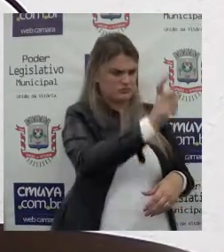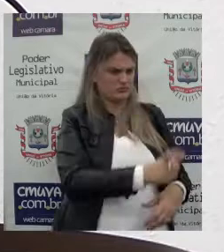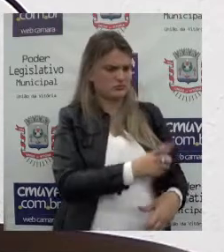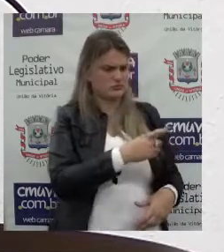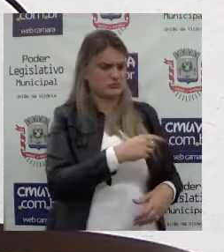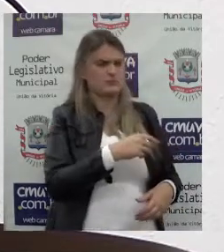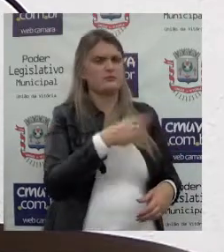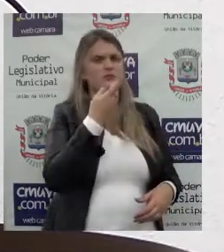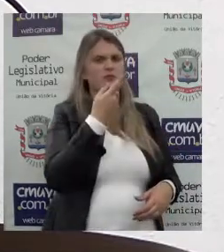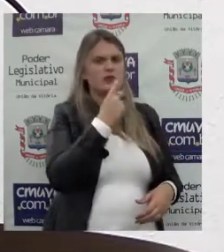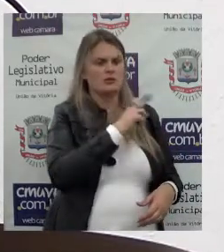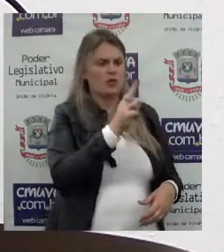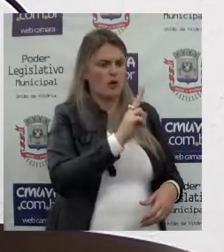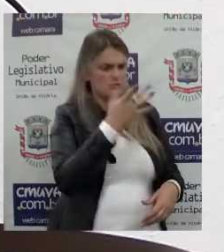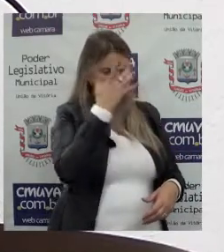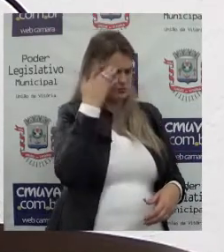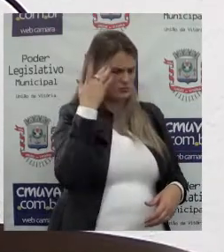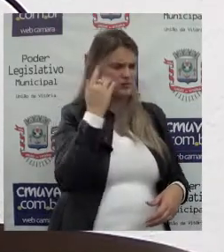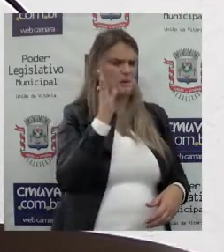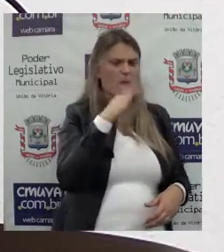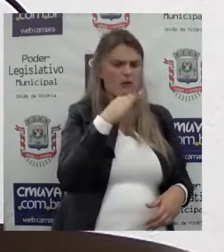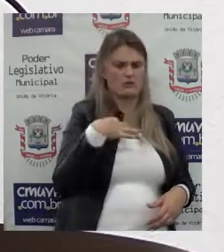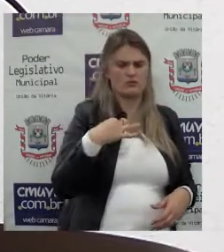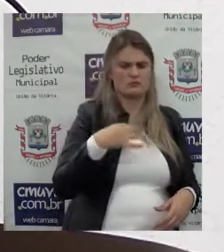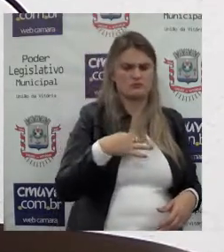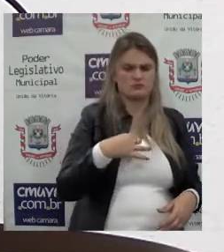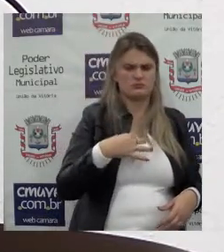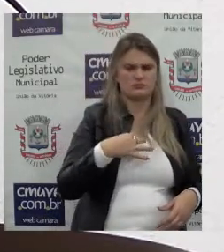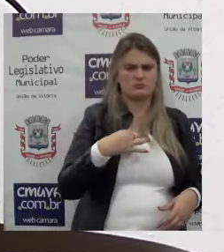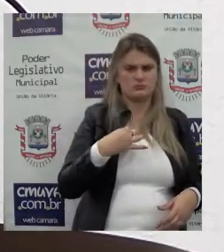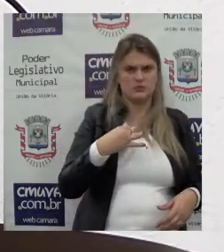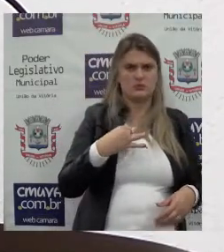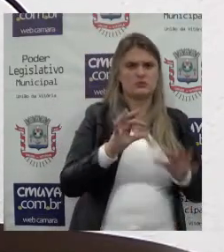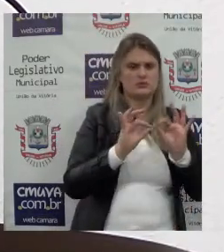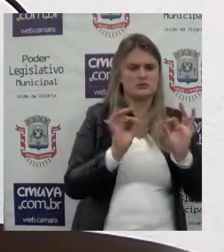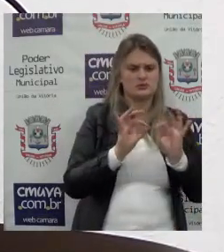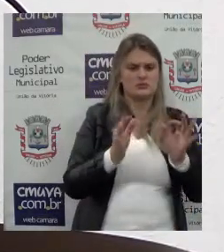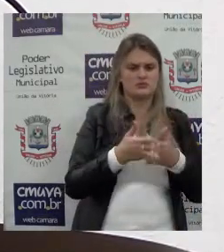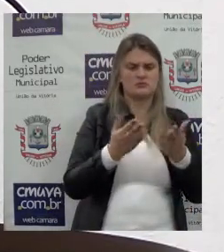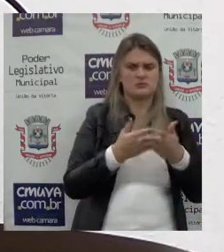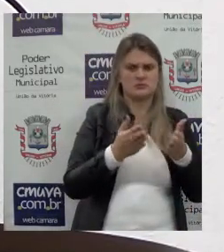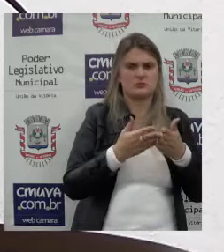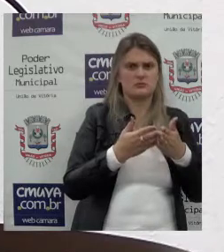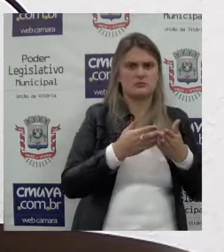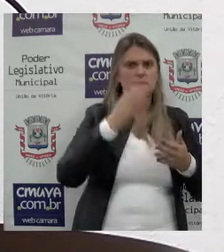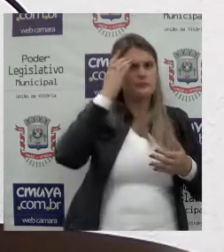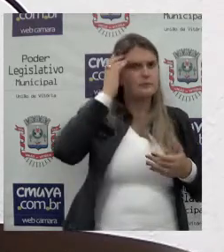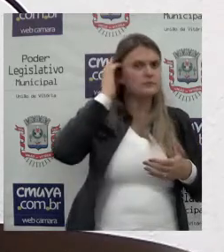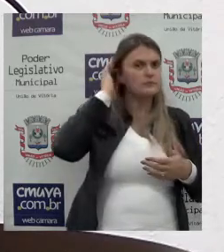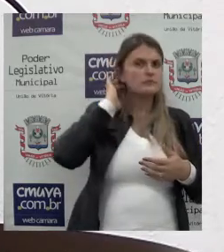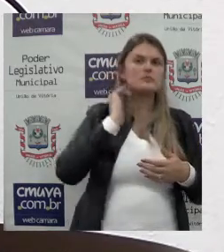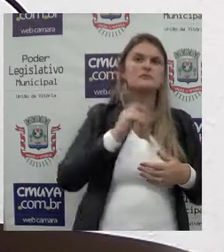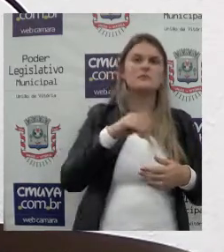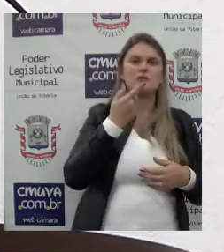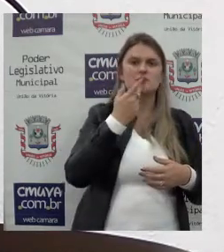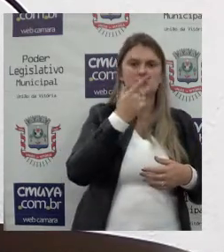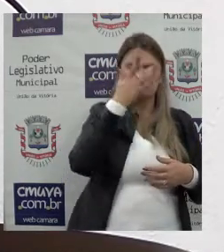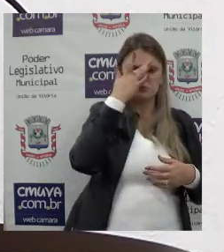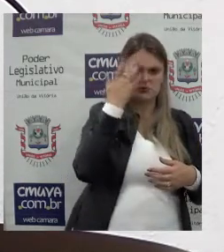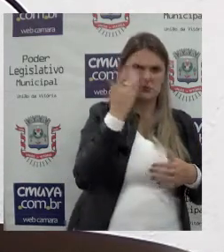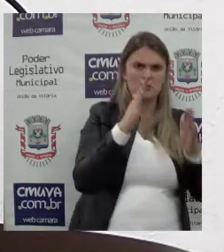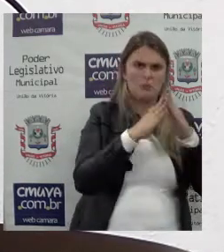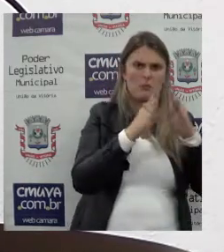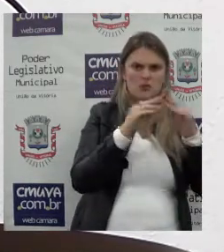alguns que são presos, ou mesmo identifica pessoas mal vestidas. Entendeu? As pessoas se prender